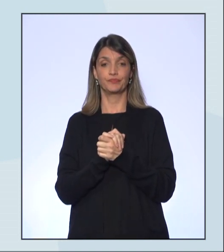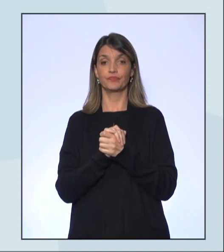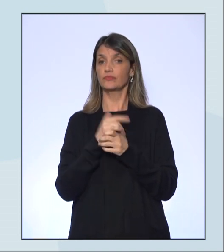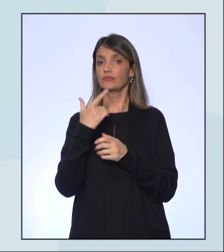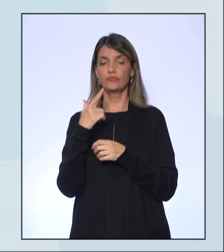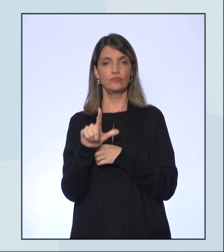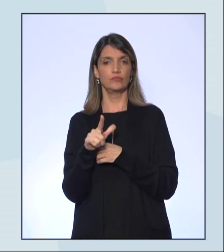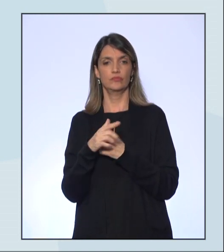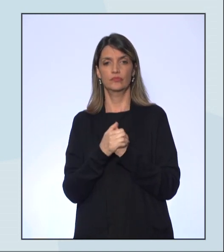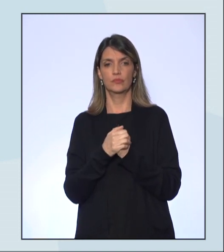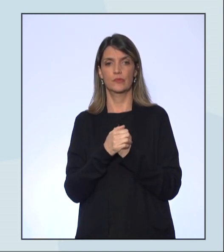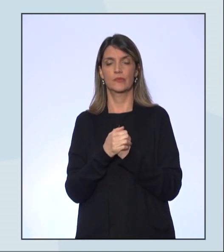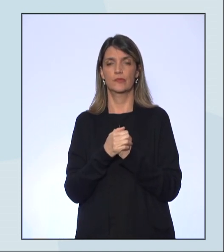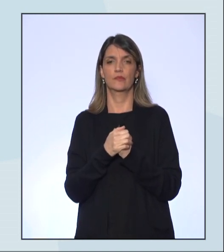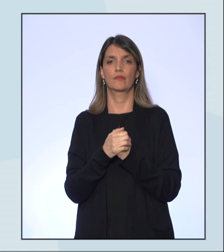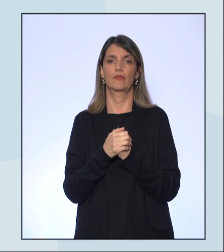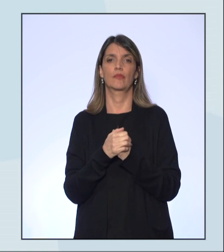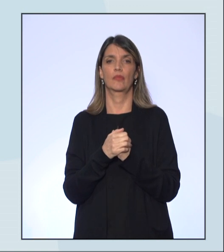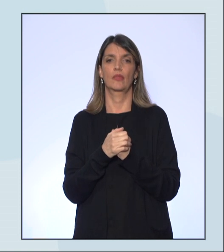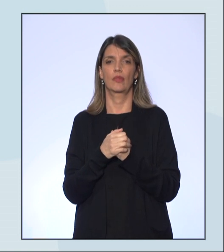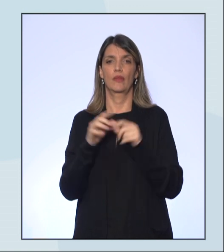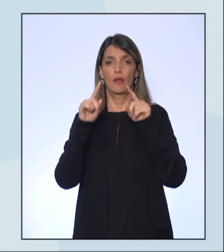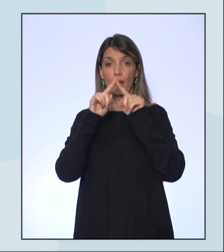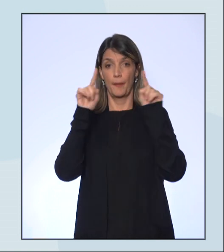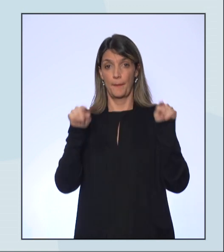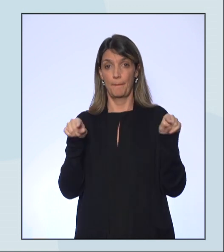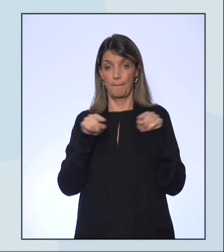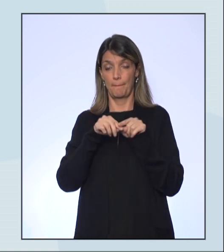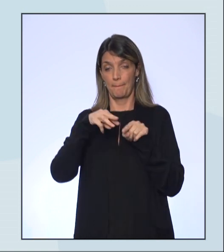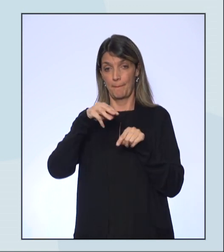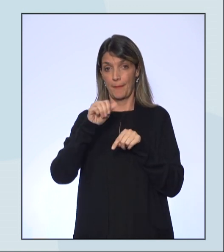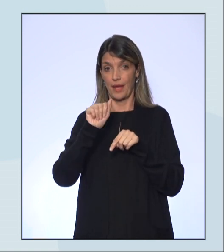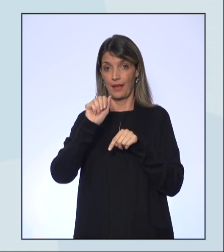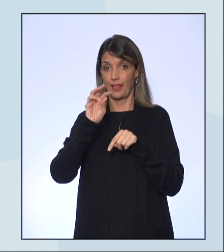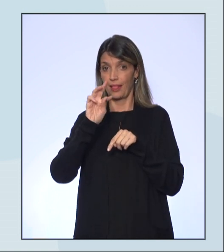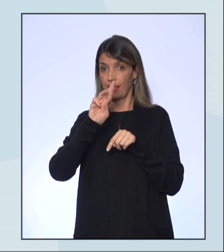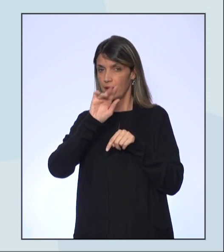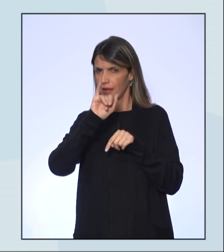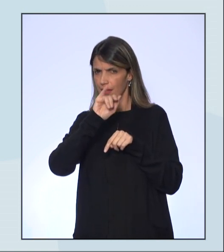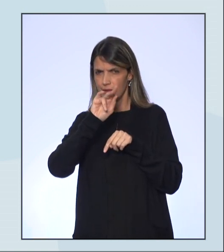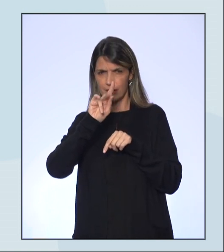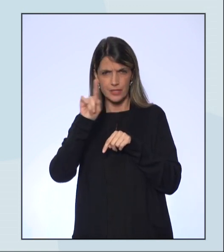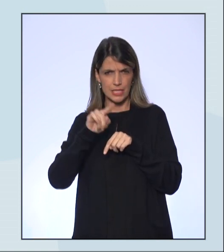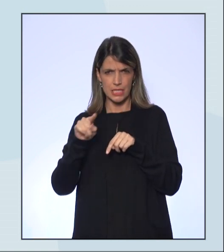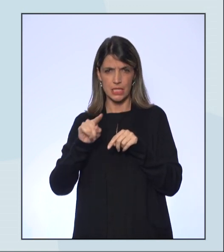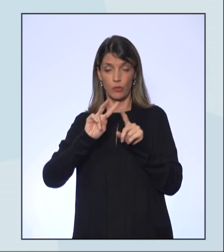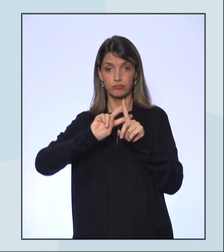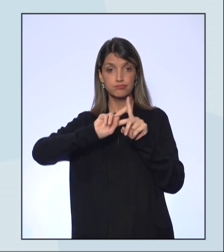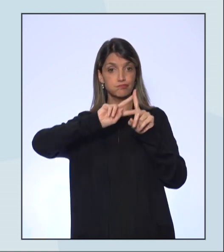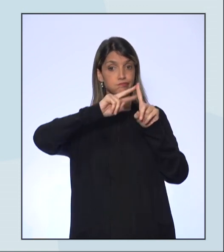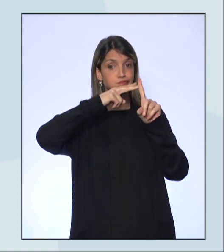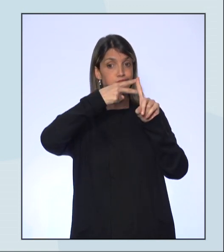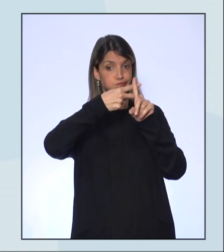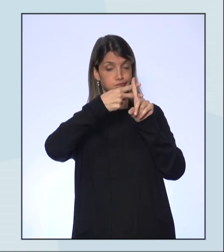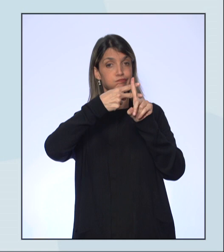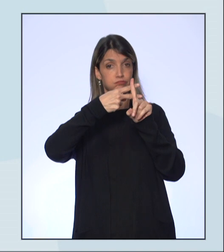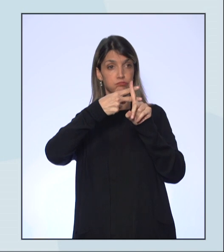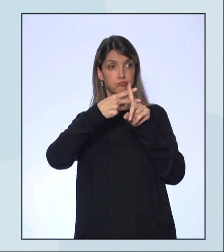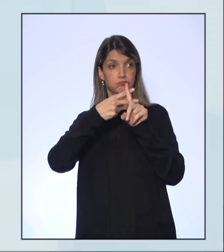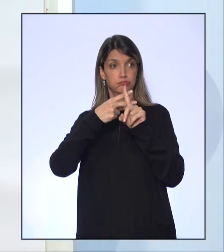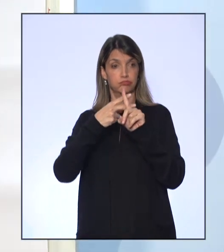mesma ideia, eu tenho a matriz, eu tenho o contexto da matriz e eu duplico ela. Então, eu tenho aqui